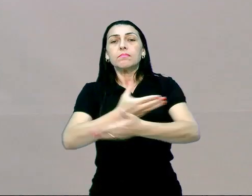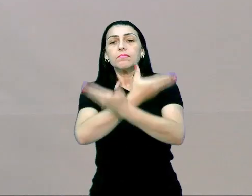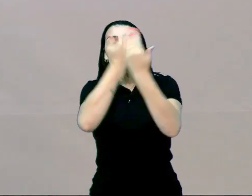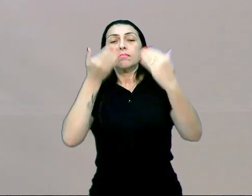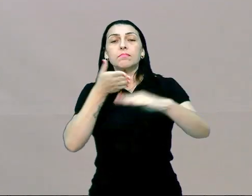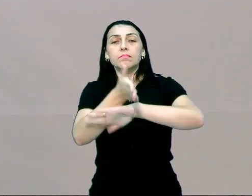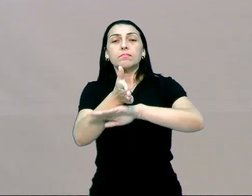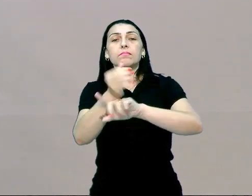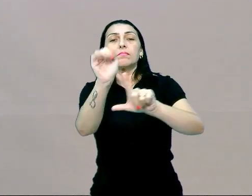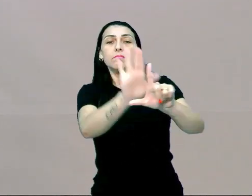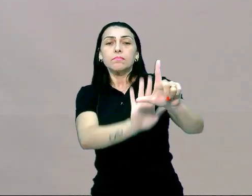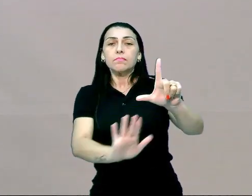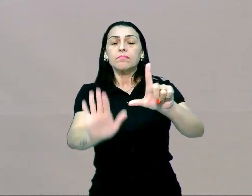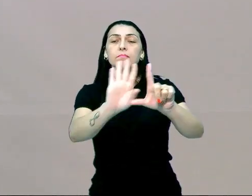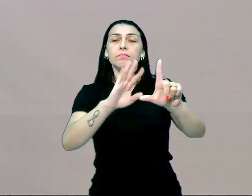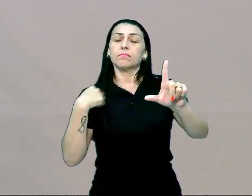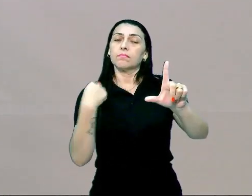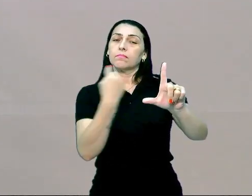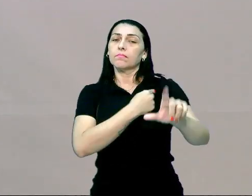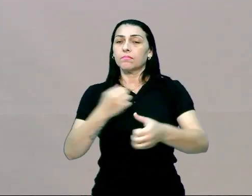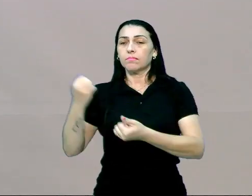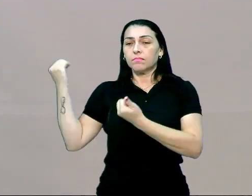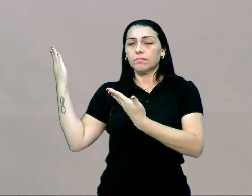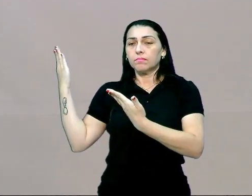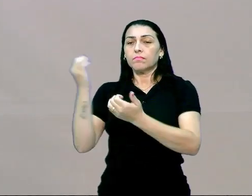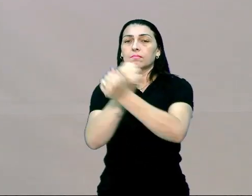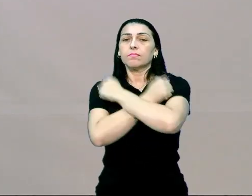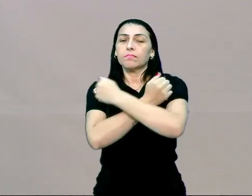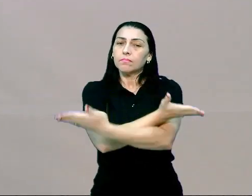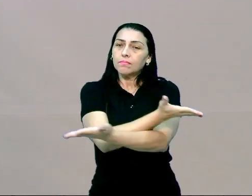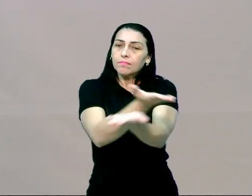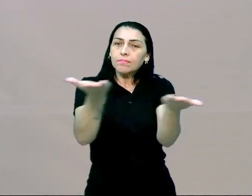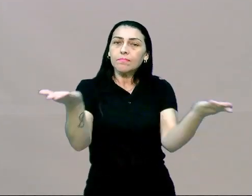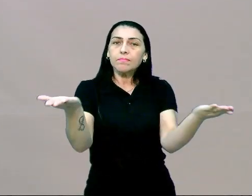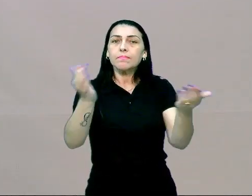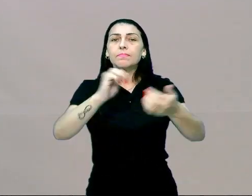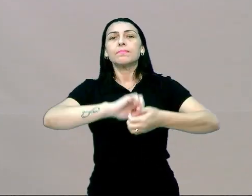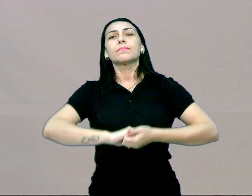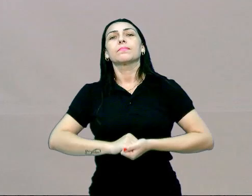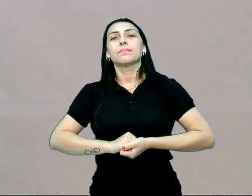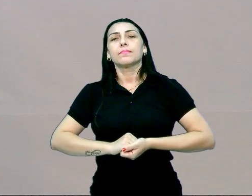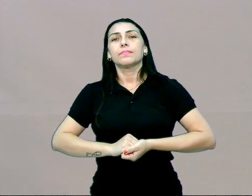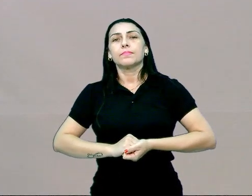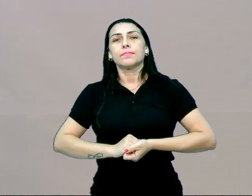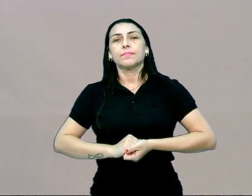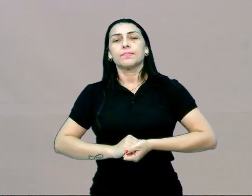de acessar as nossas plataformas. Um abraço a todos vocês.